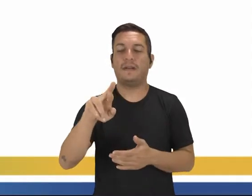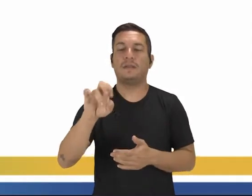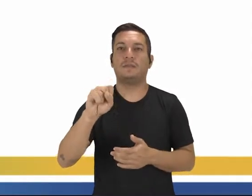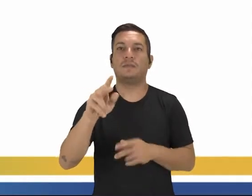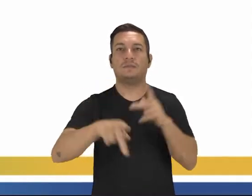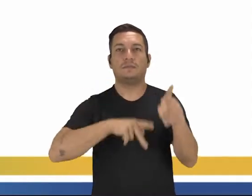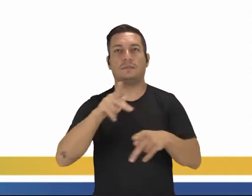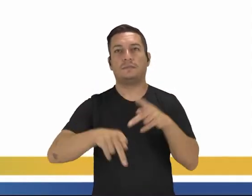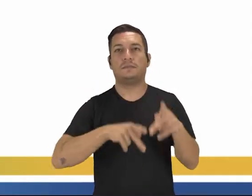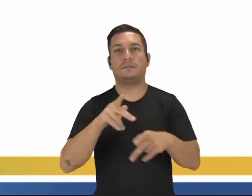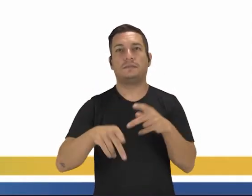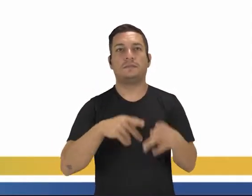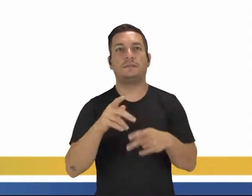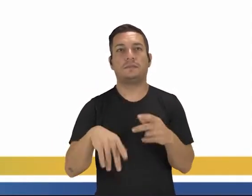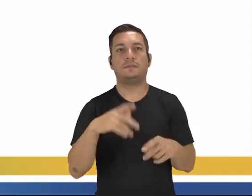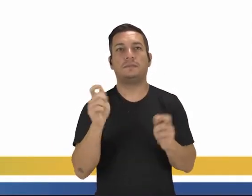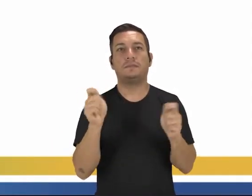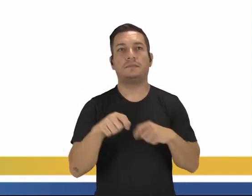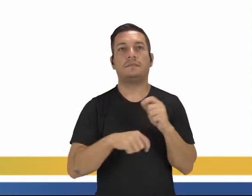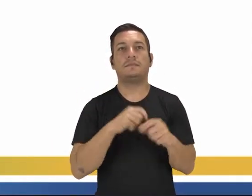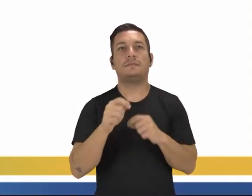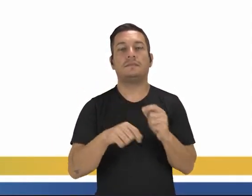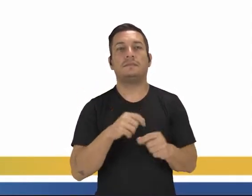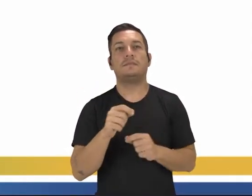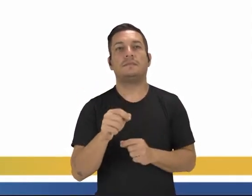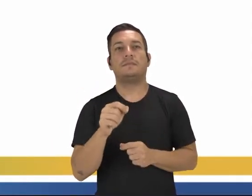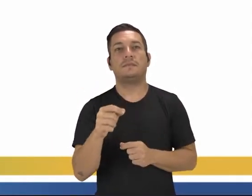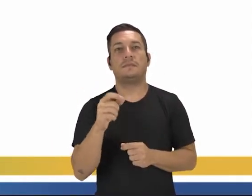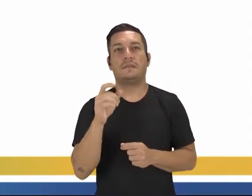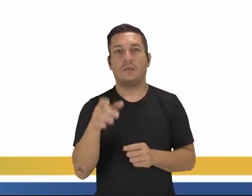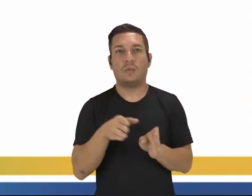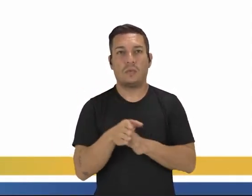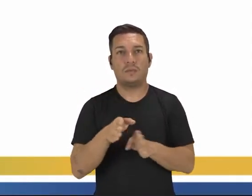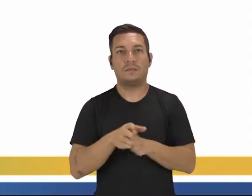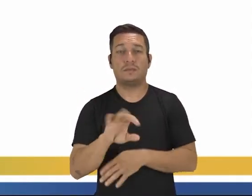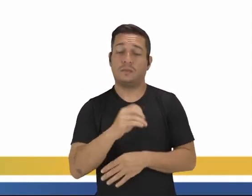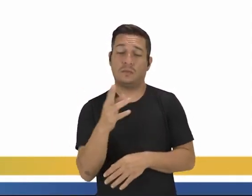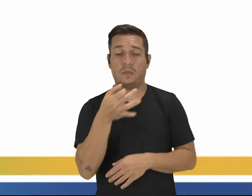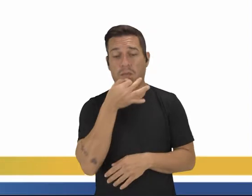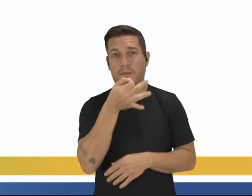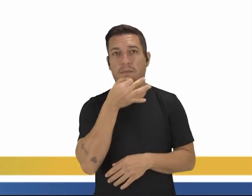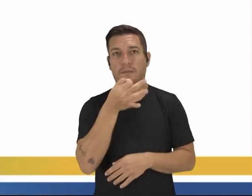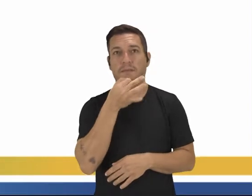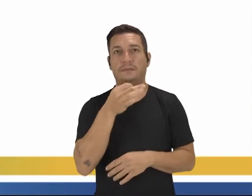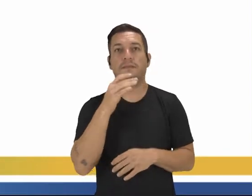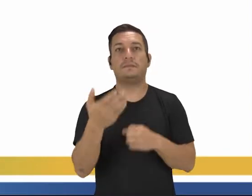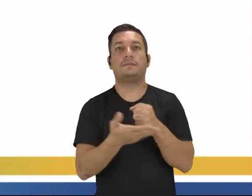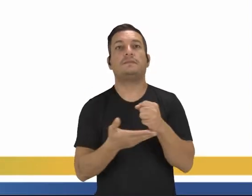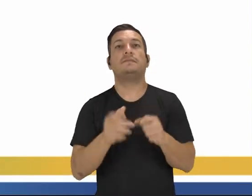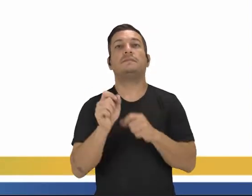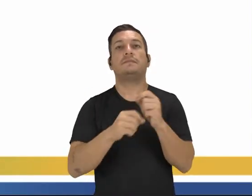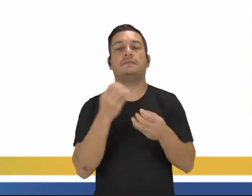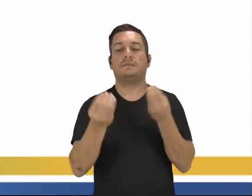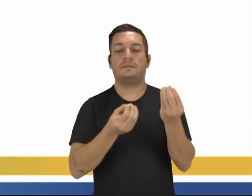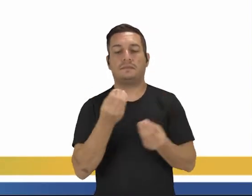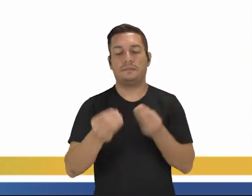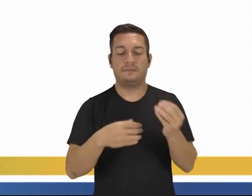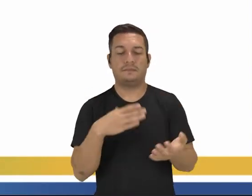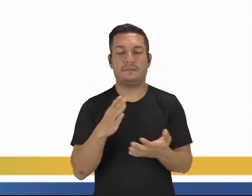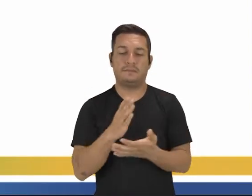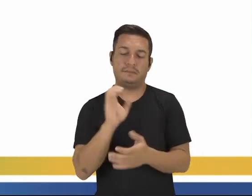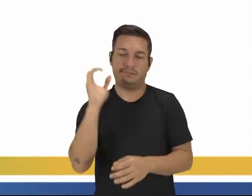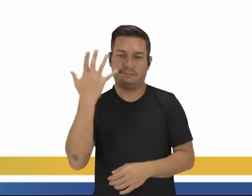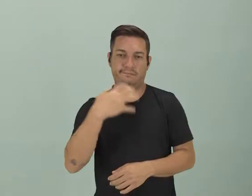que dão uma enseñanza, consejo ou opinião acerca de como actuar em